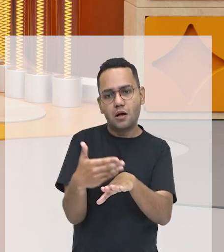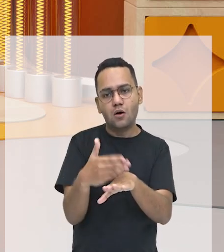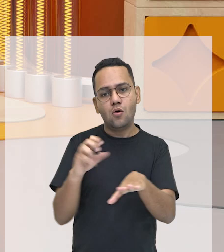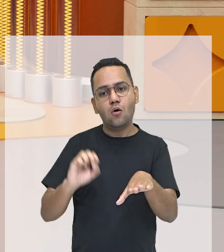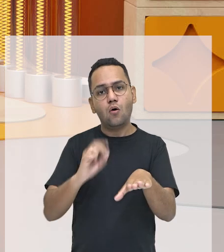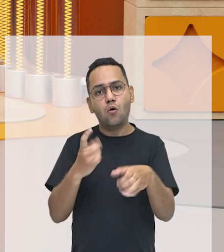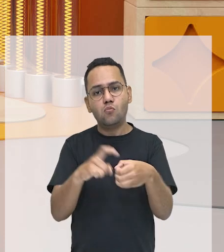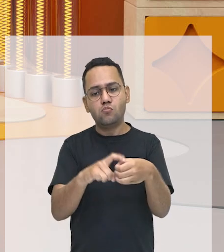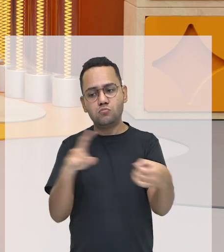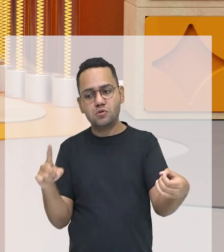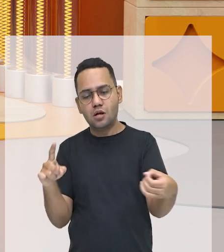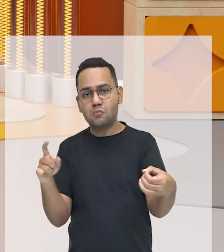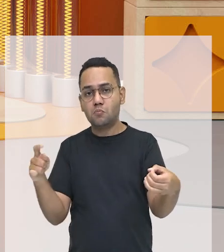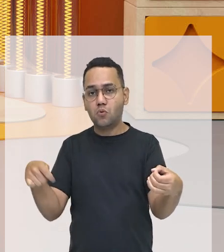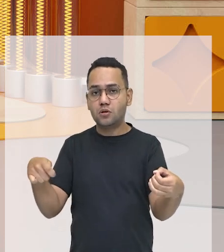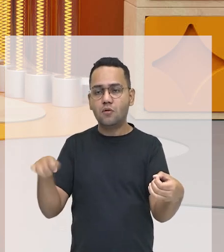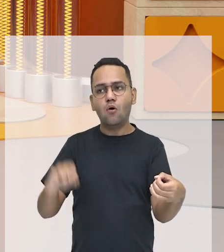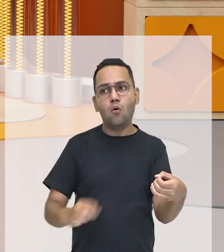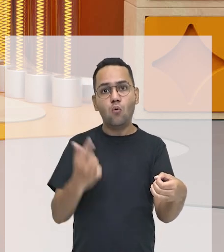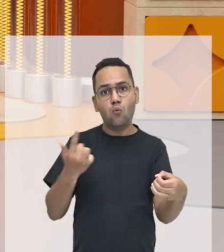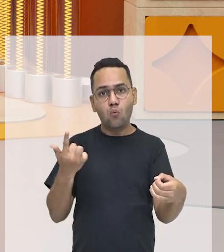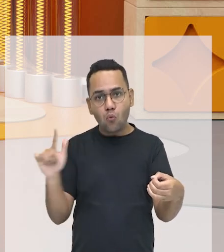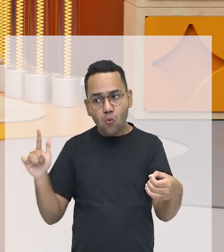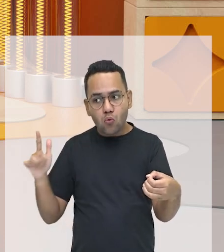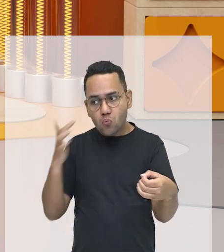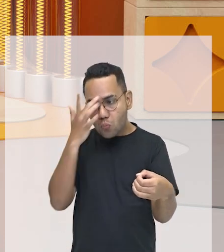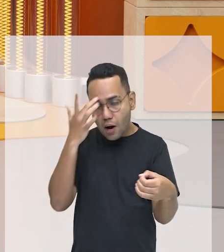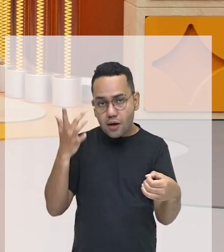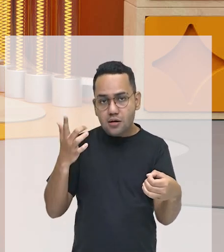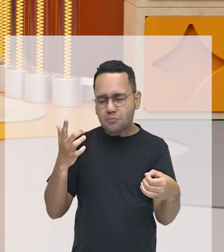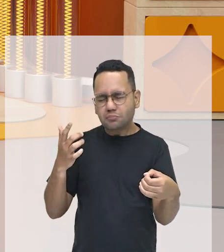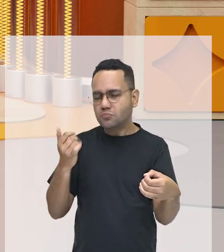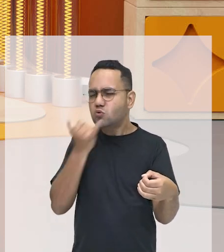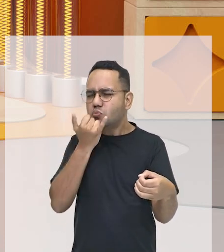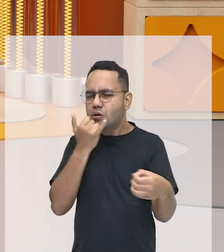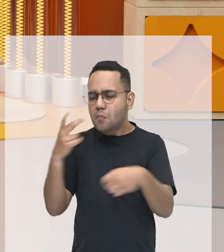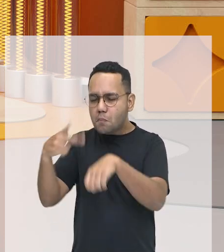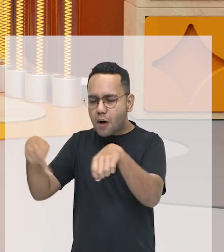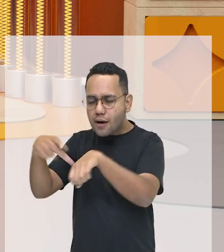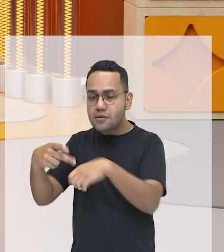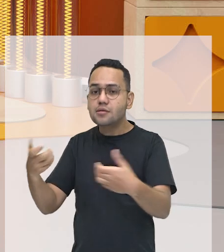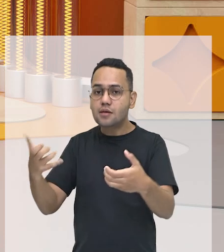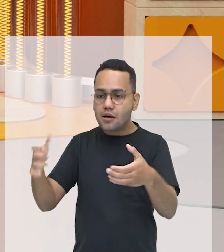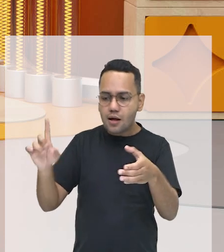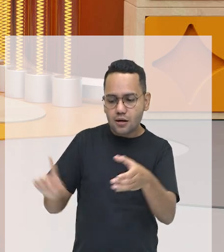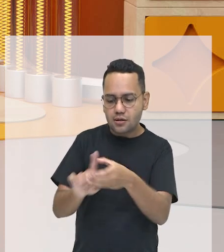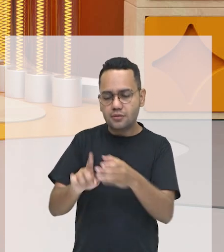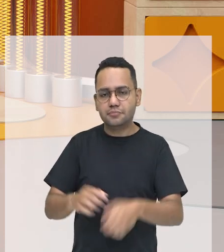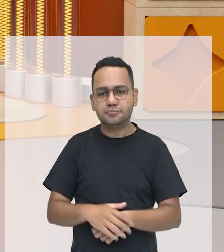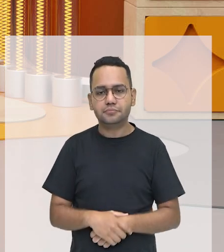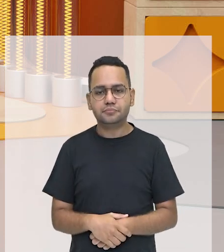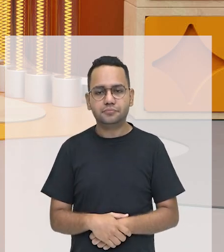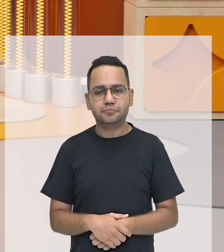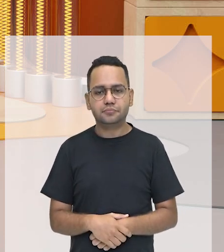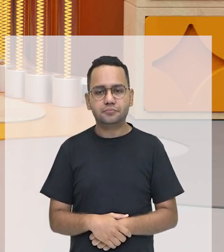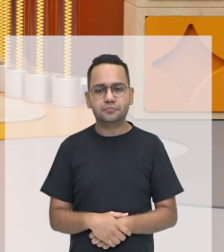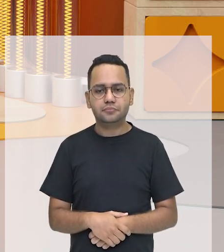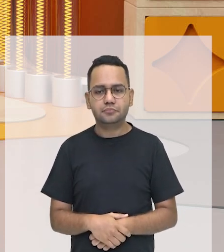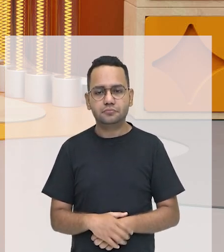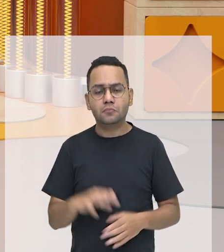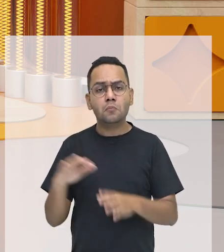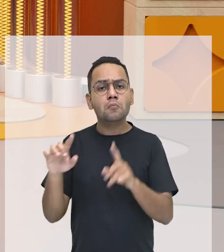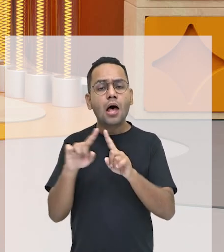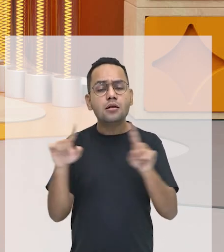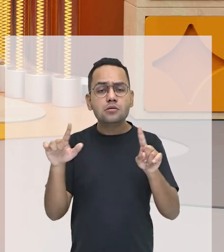podem sair, né, e existem países que podem querer entrar. Então, são fatores históricos, né, futuro aí